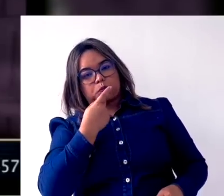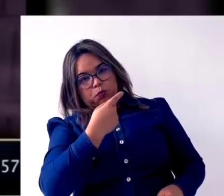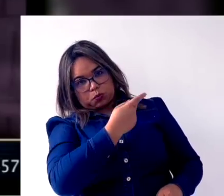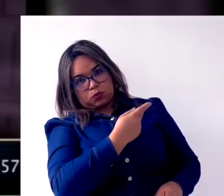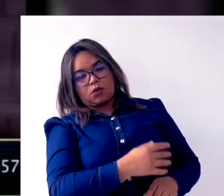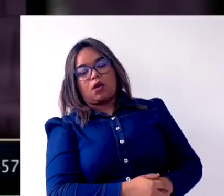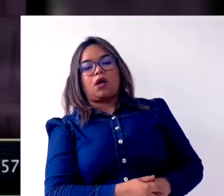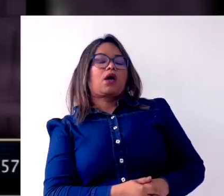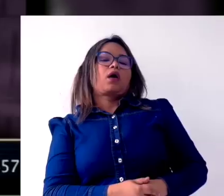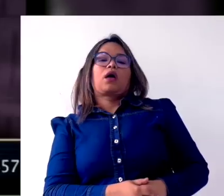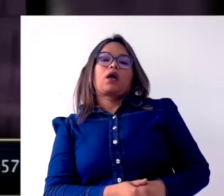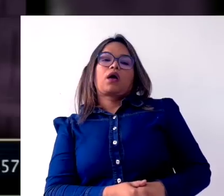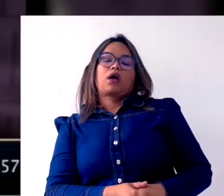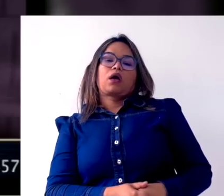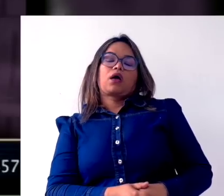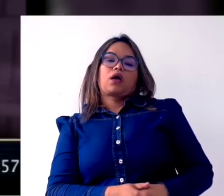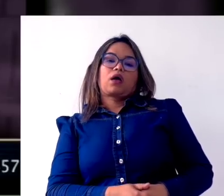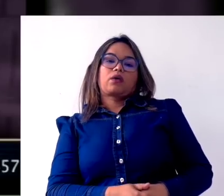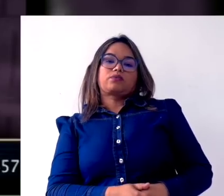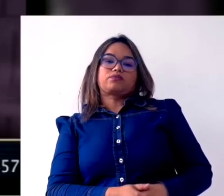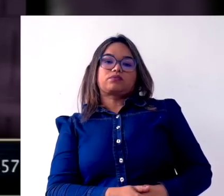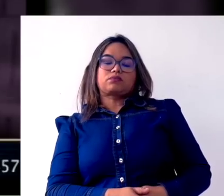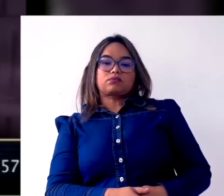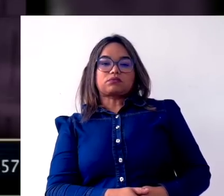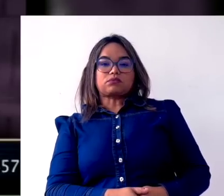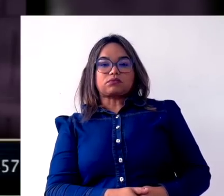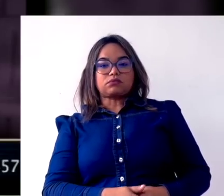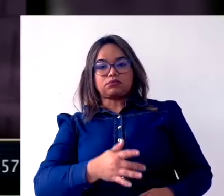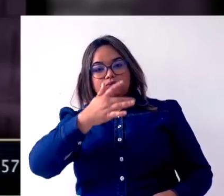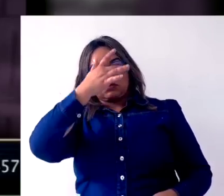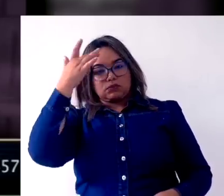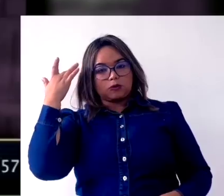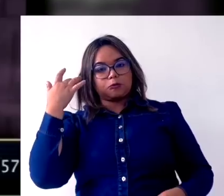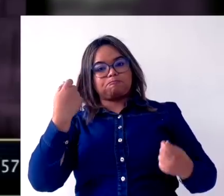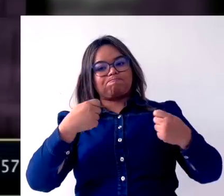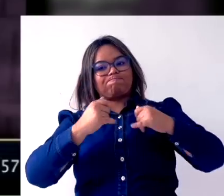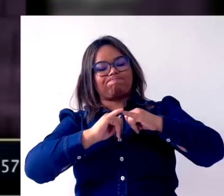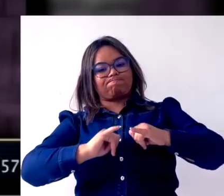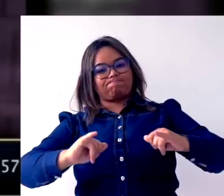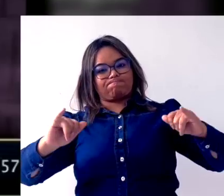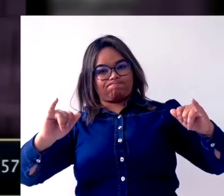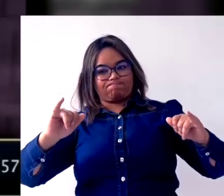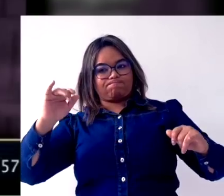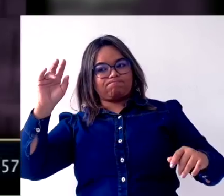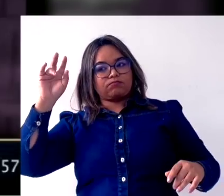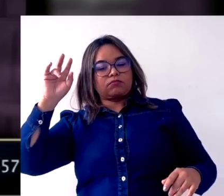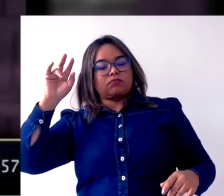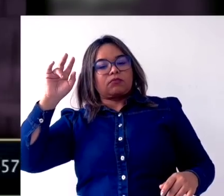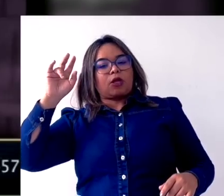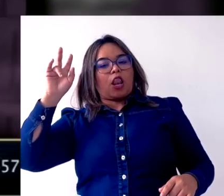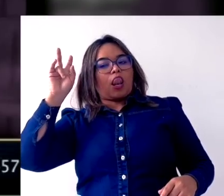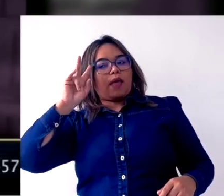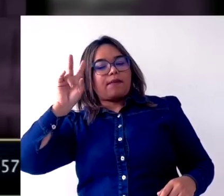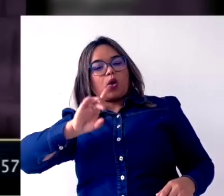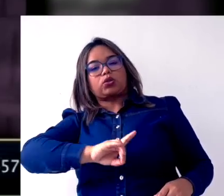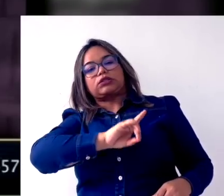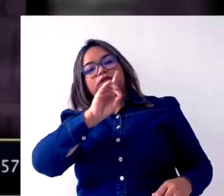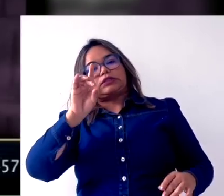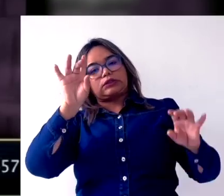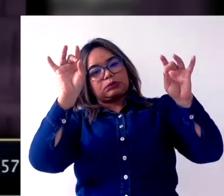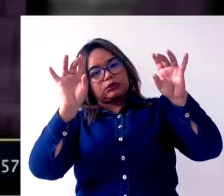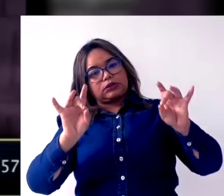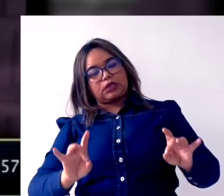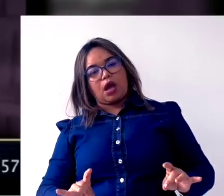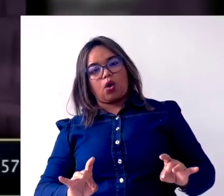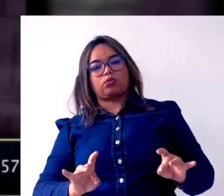ordem mundial de Deus deve a si mesmo é lembrar-se do dia de guarda para torná-lo santo. Esse é um mandamento